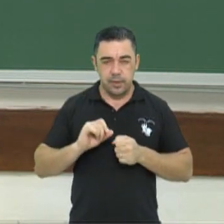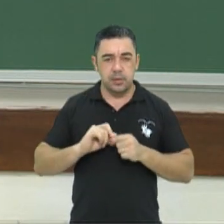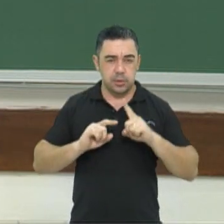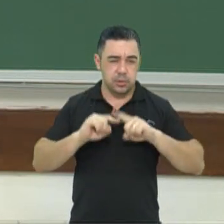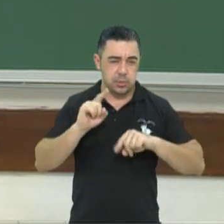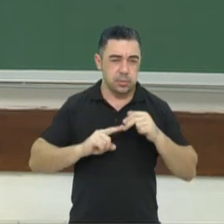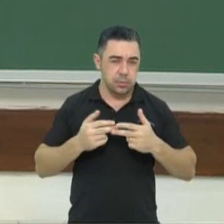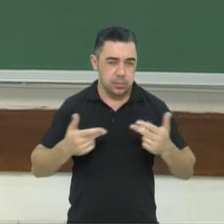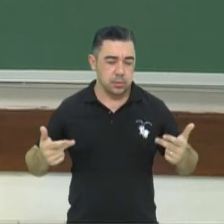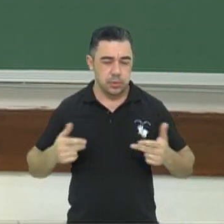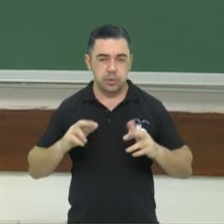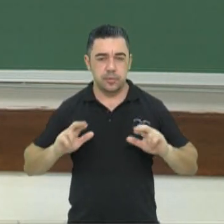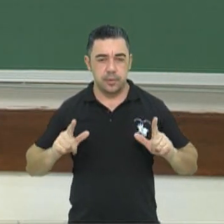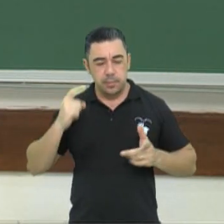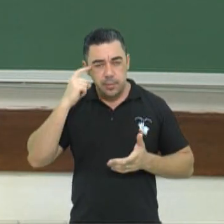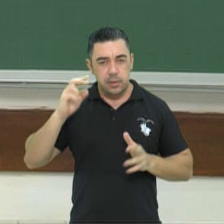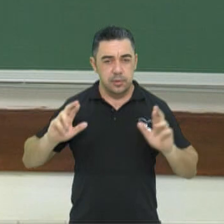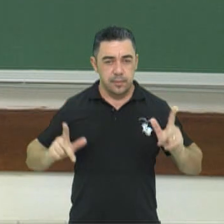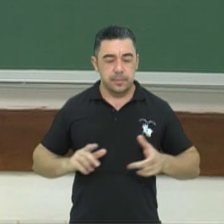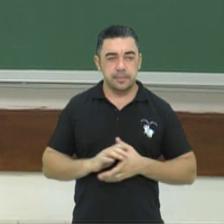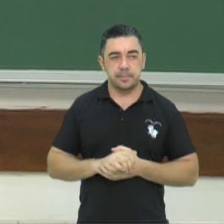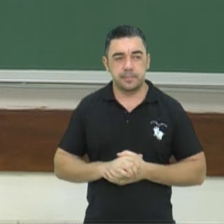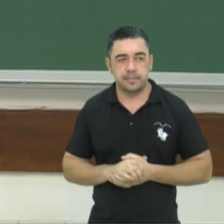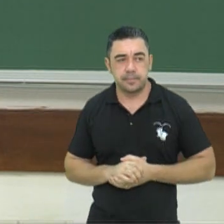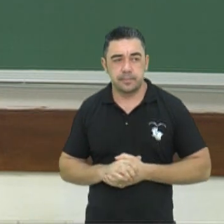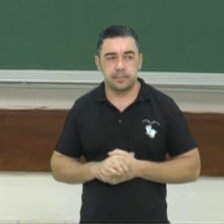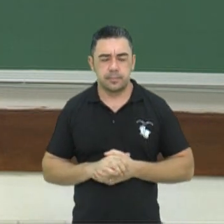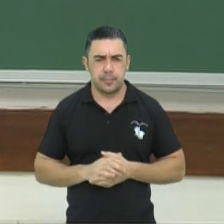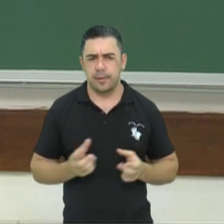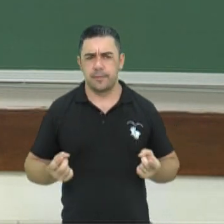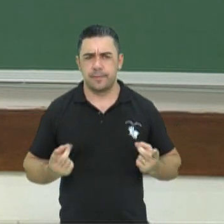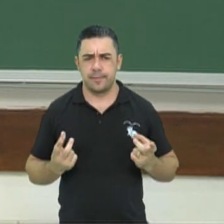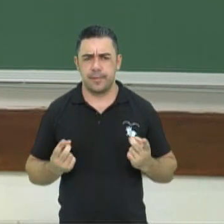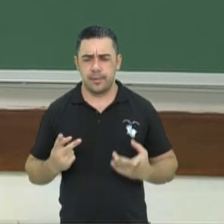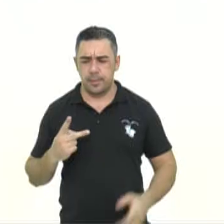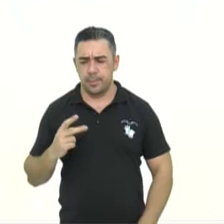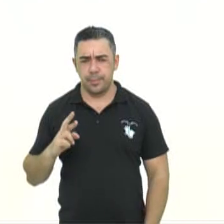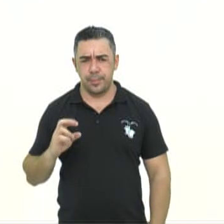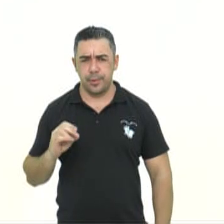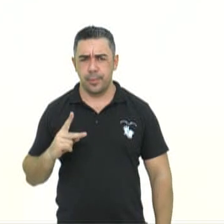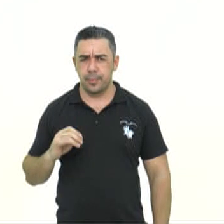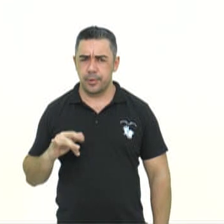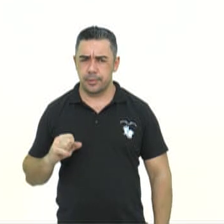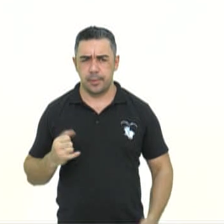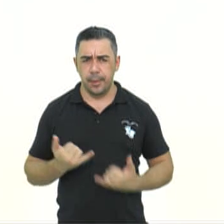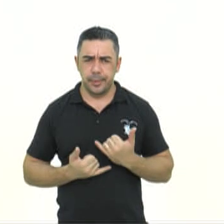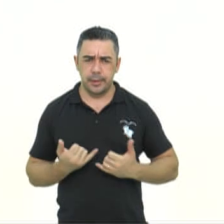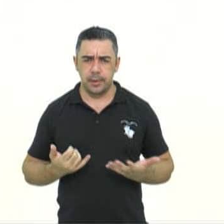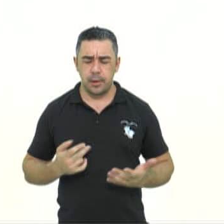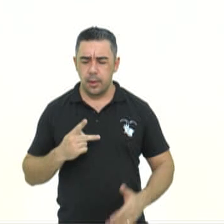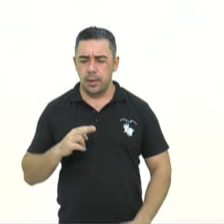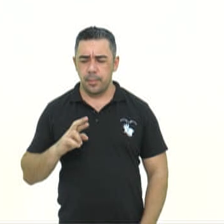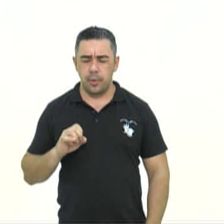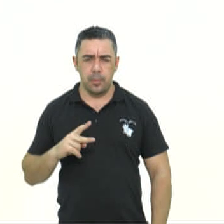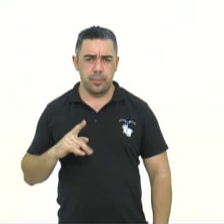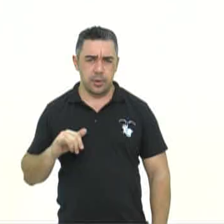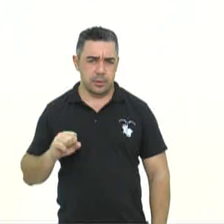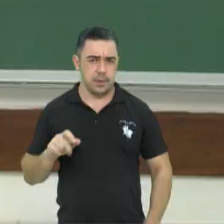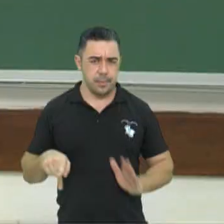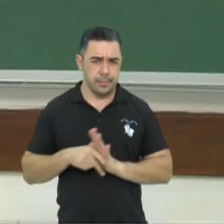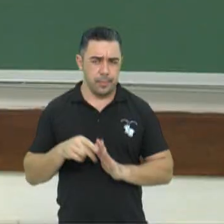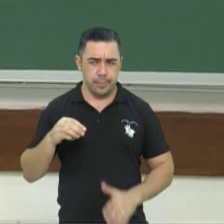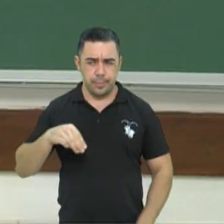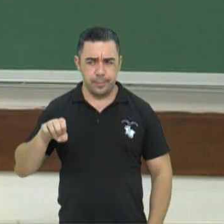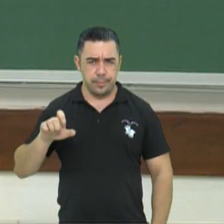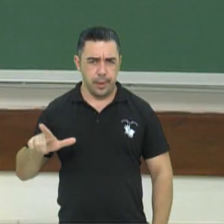que pensam música de forma diferente. E vender própolis, isso daqui é só uma brincadeirinha aqui que eu fiz, né? Porque própolis vem do mel, né? Não tem